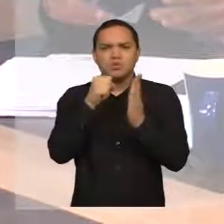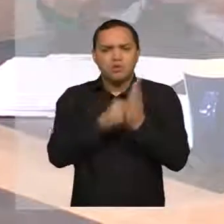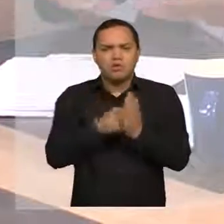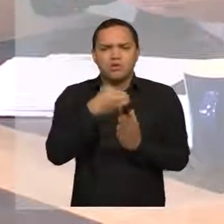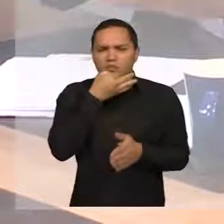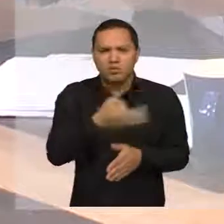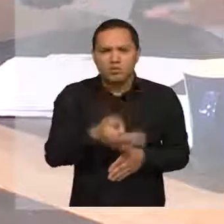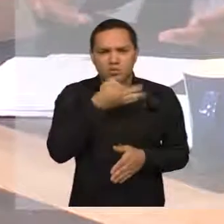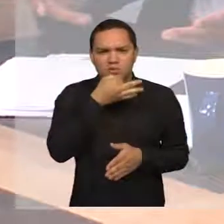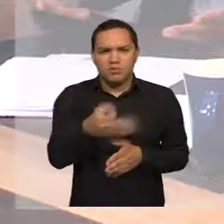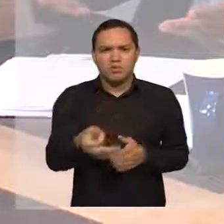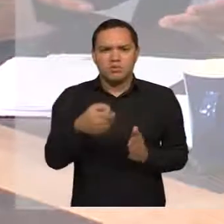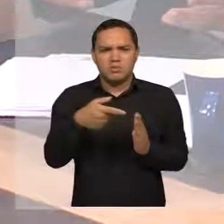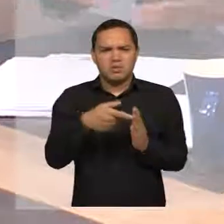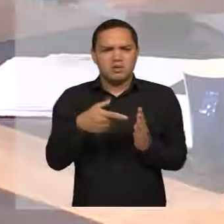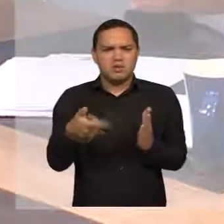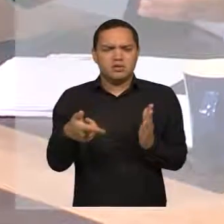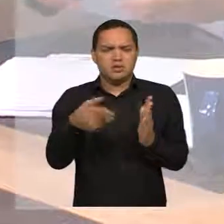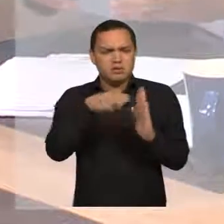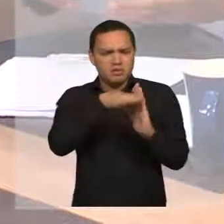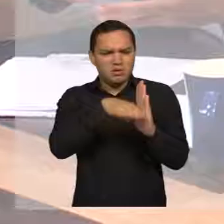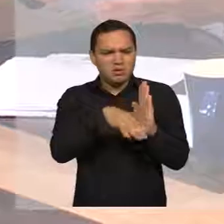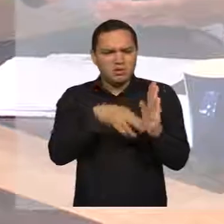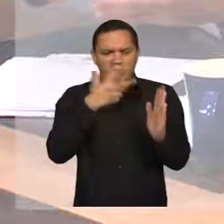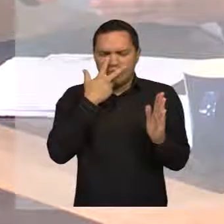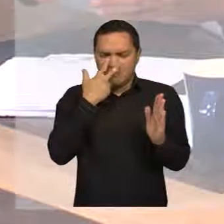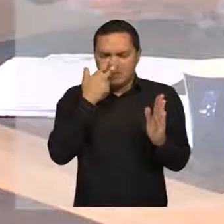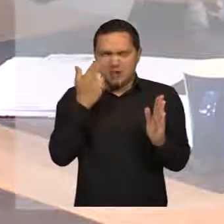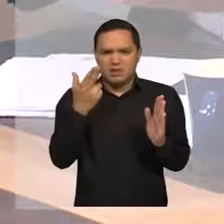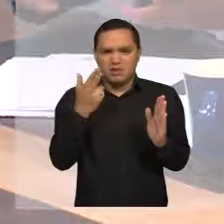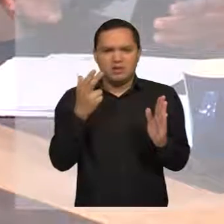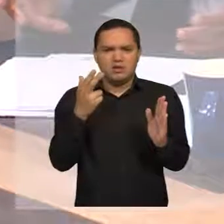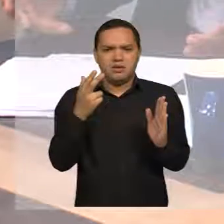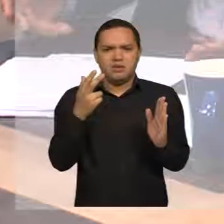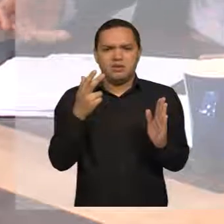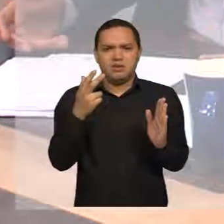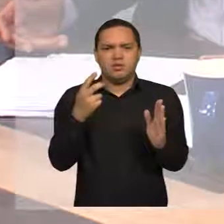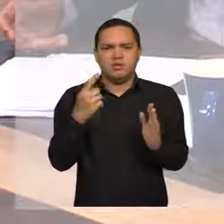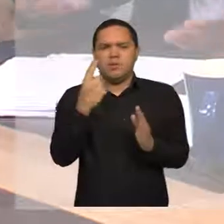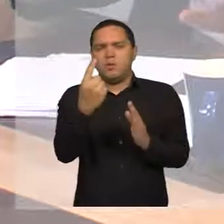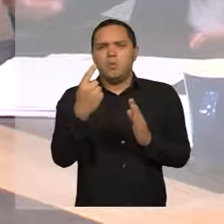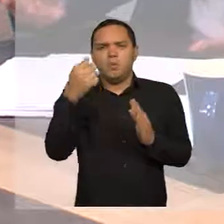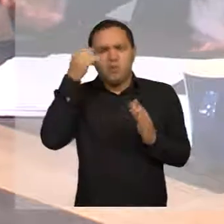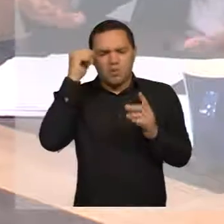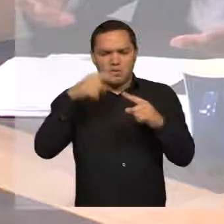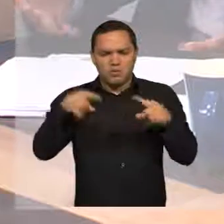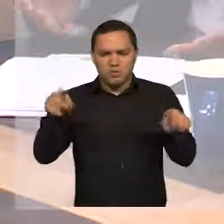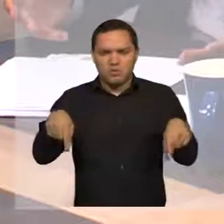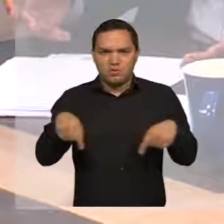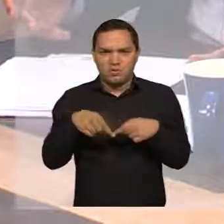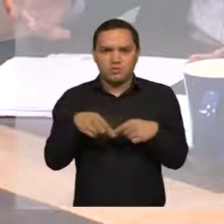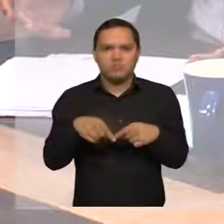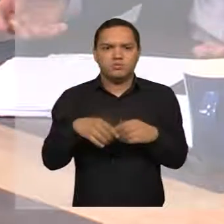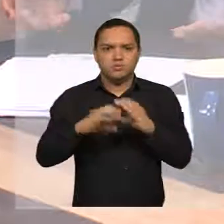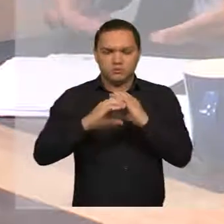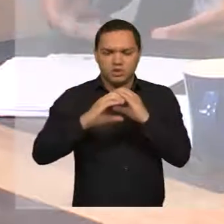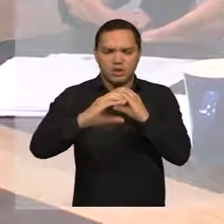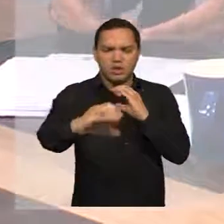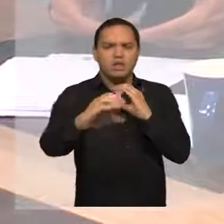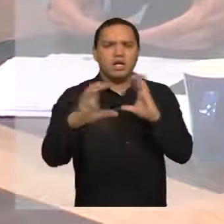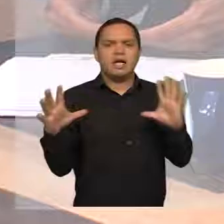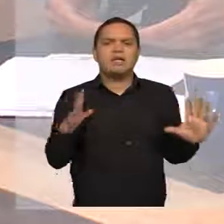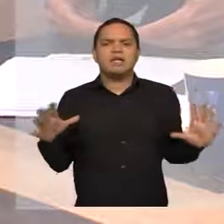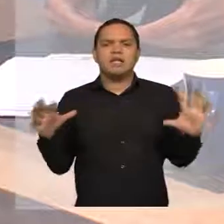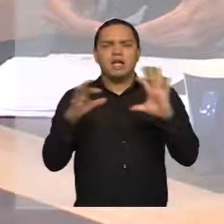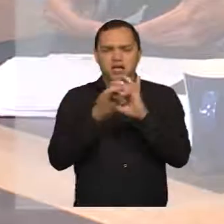era ações pífias, né? Que dava aquele resultado ali para um dono de uma fazenda. Sistemas adutoras, canais e integração.